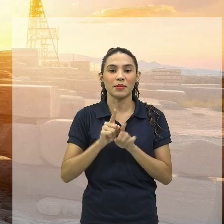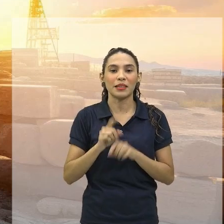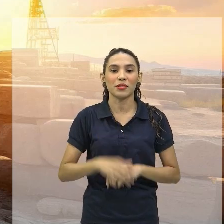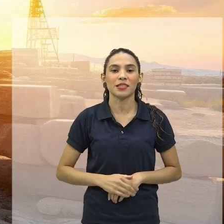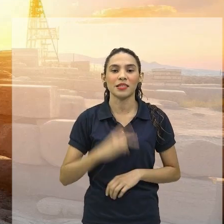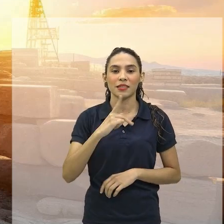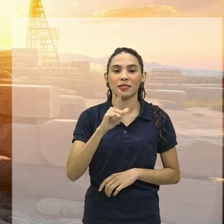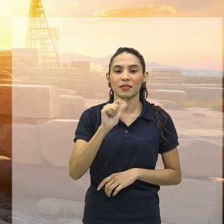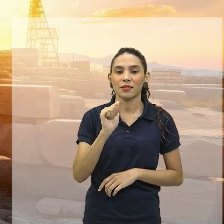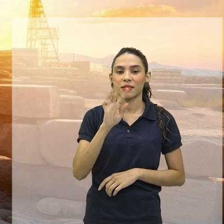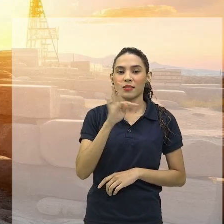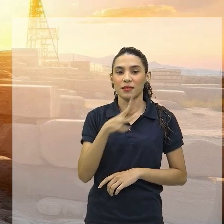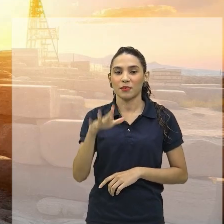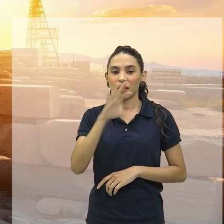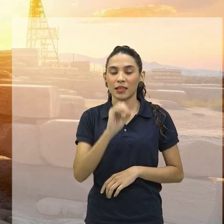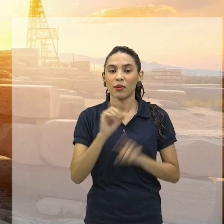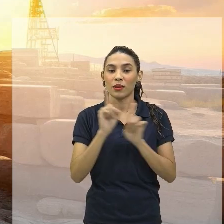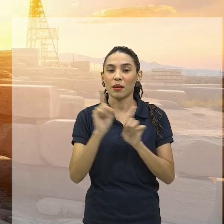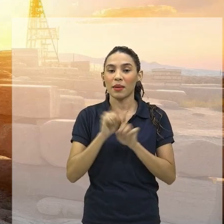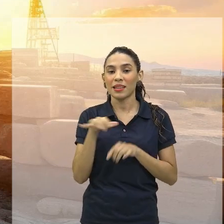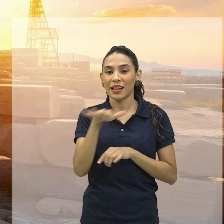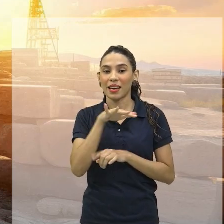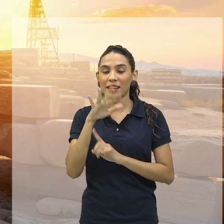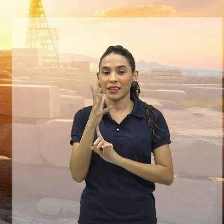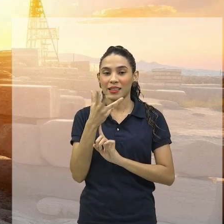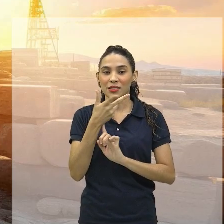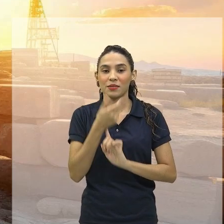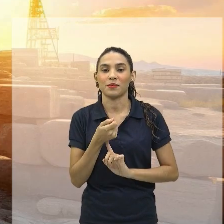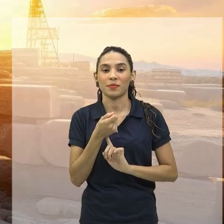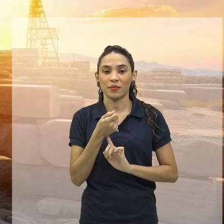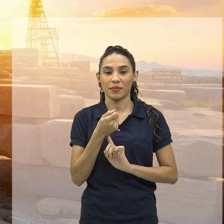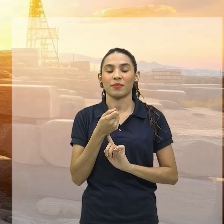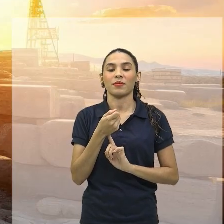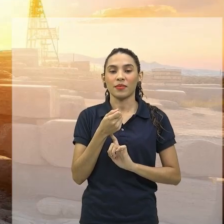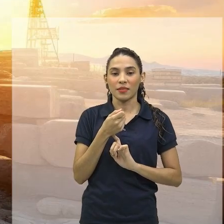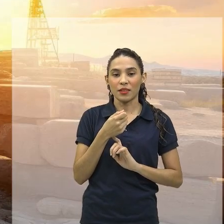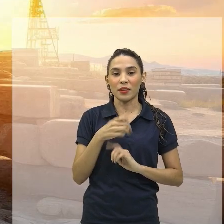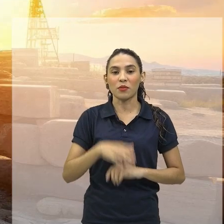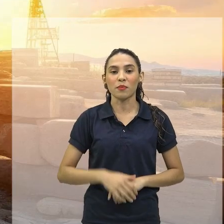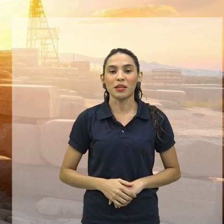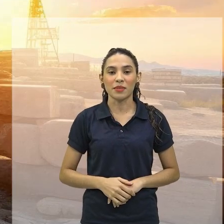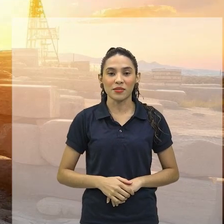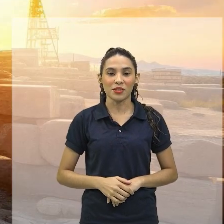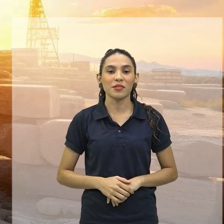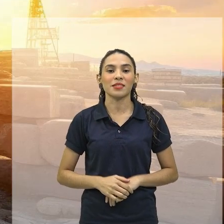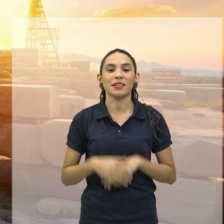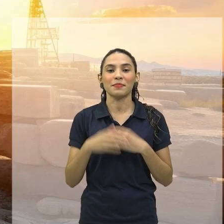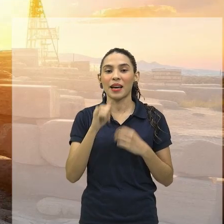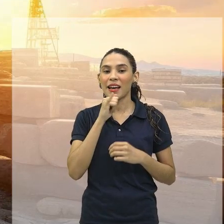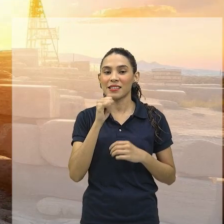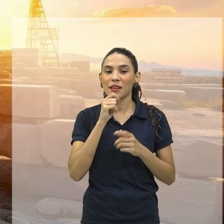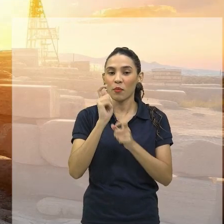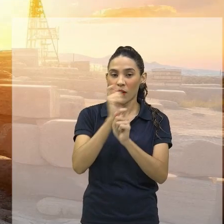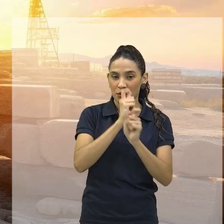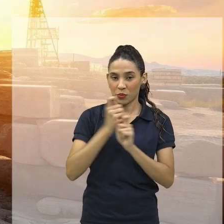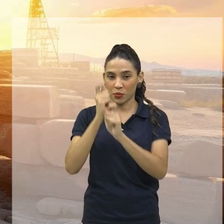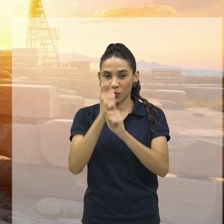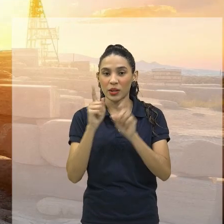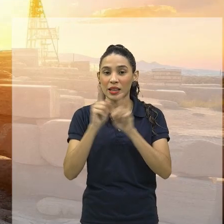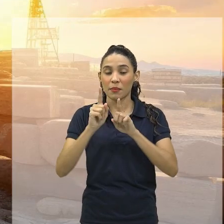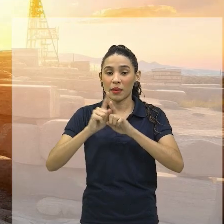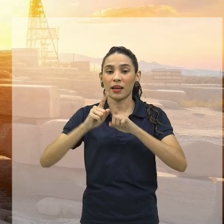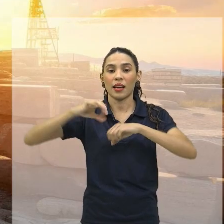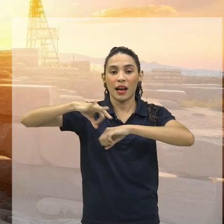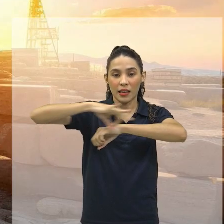do campo da arte, né, no campo artístico, né, as esculturas e a